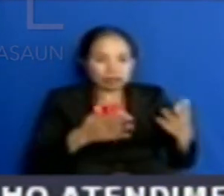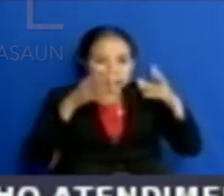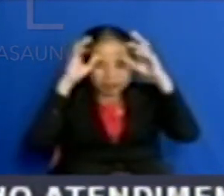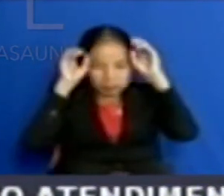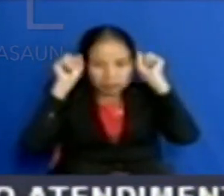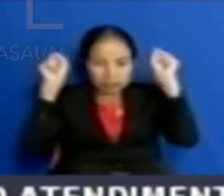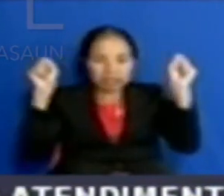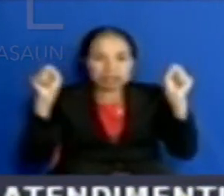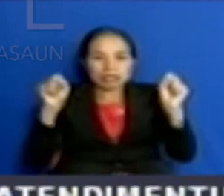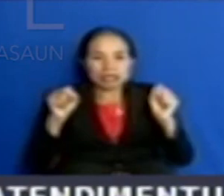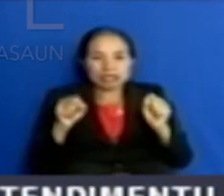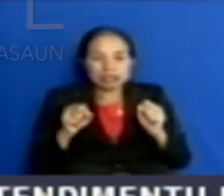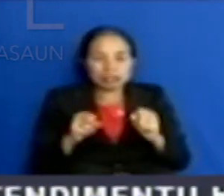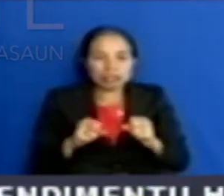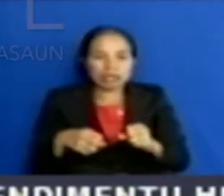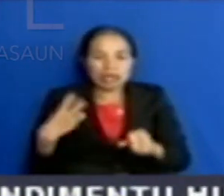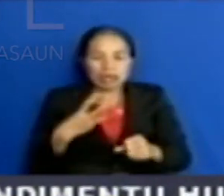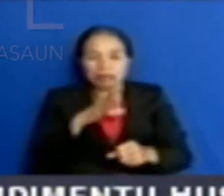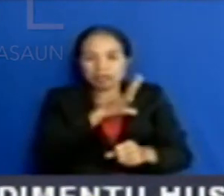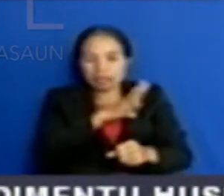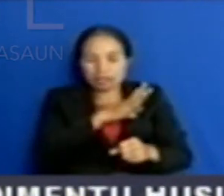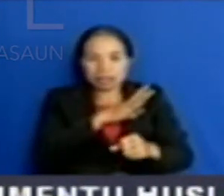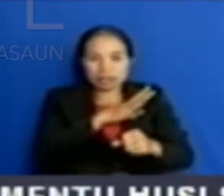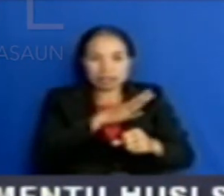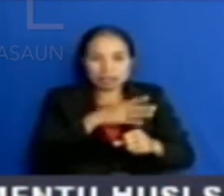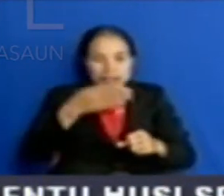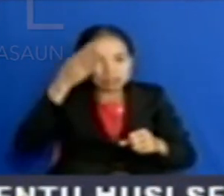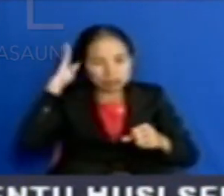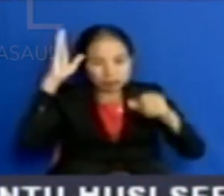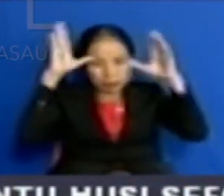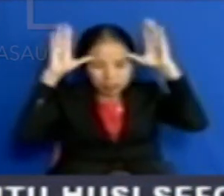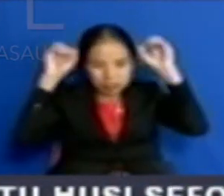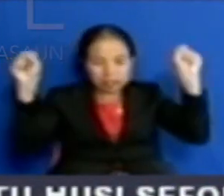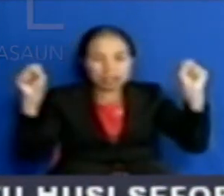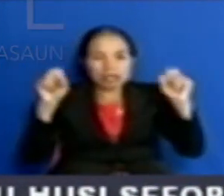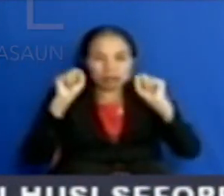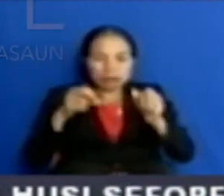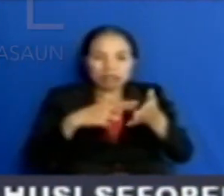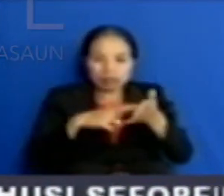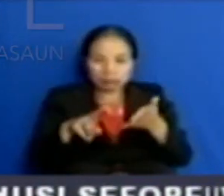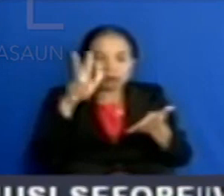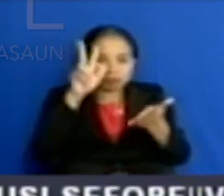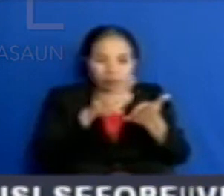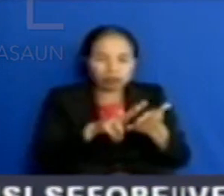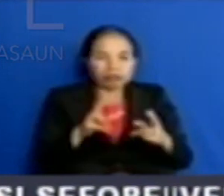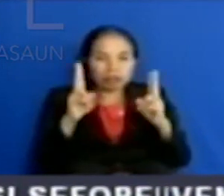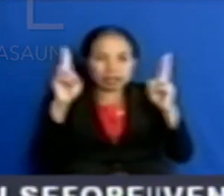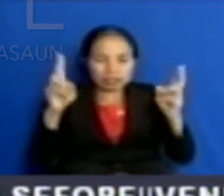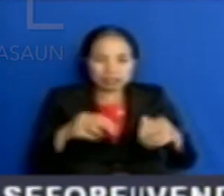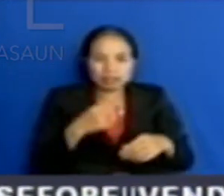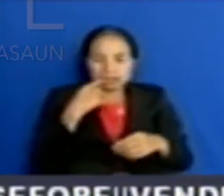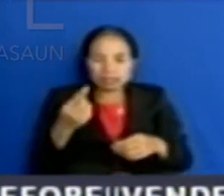da República e a minha espera teve que Sua Excelência Presidente da República lei a objeção. A tabela promulga a lei. Nia